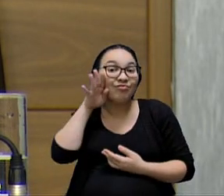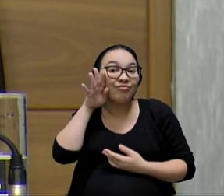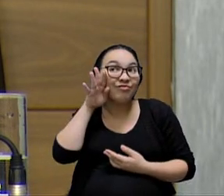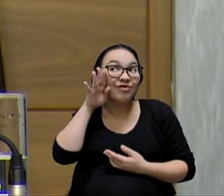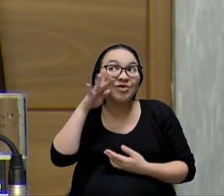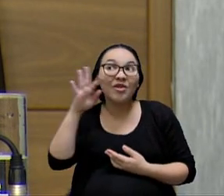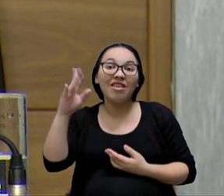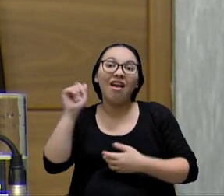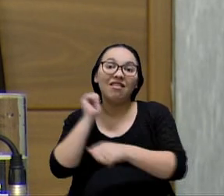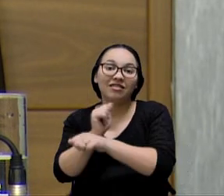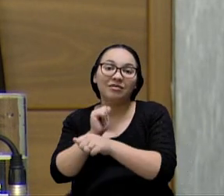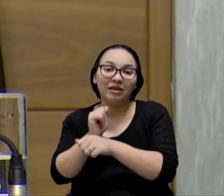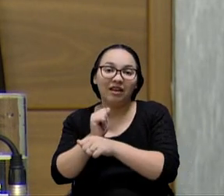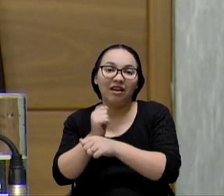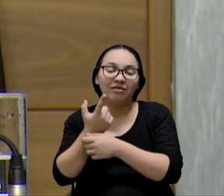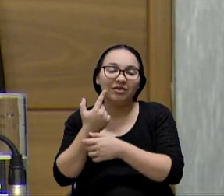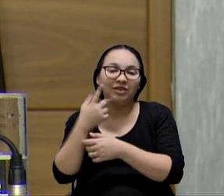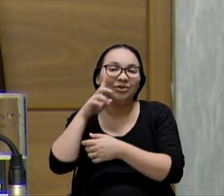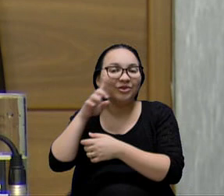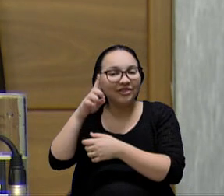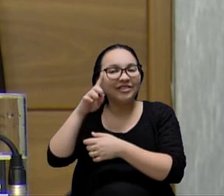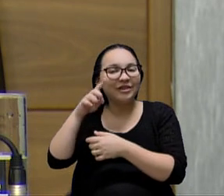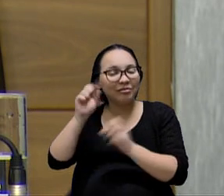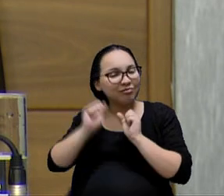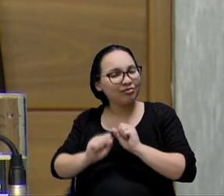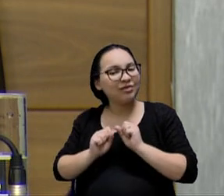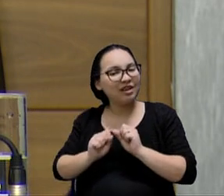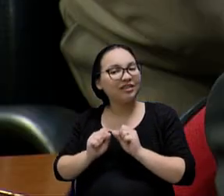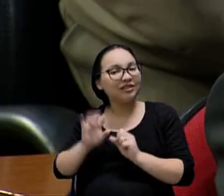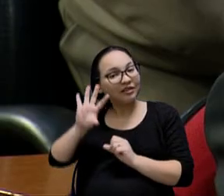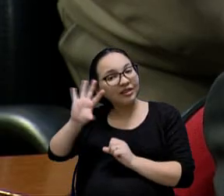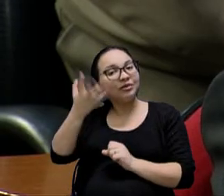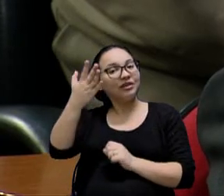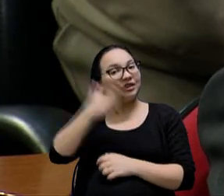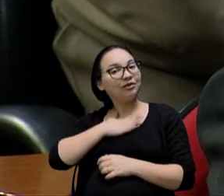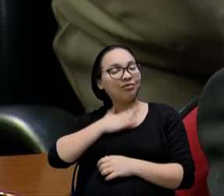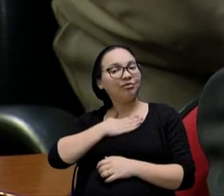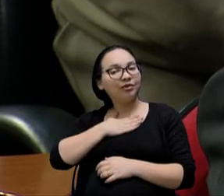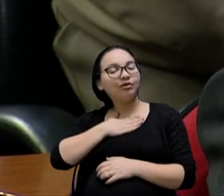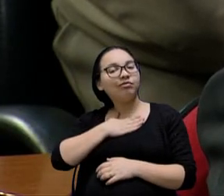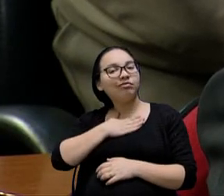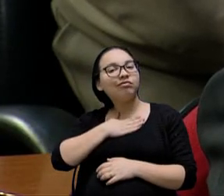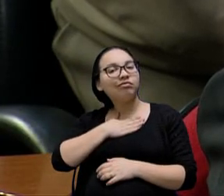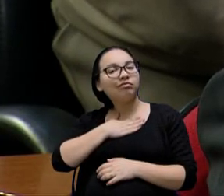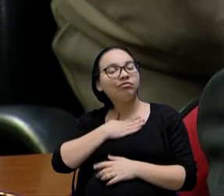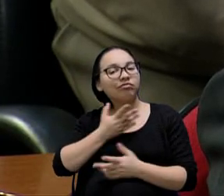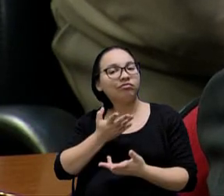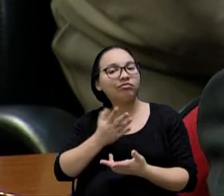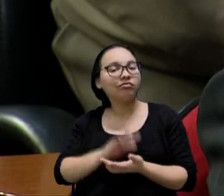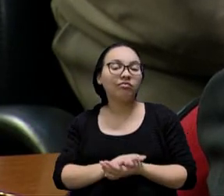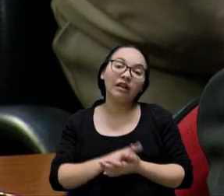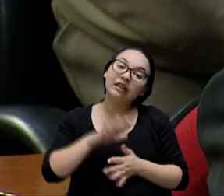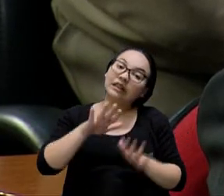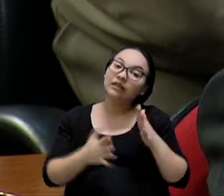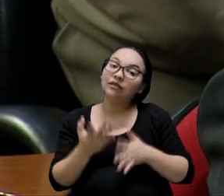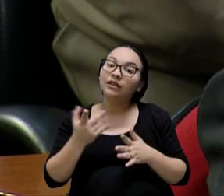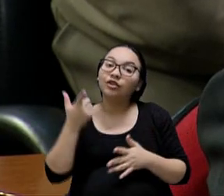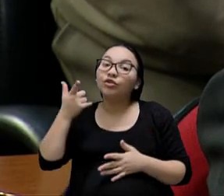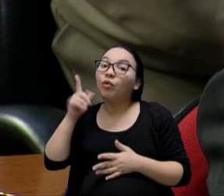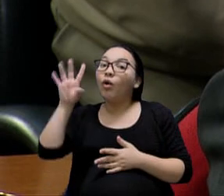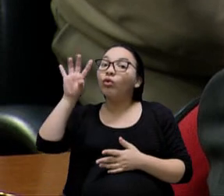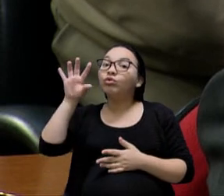esse momento pudesse estar acontecendo comigo, talvez num outro plano,